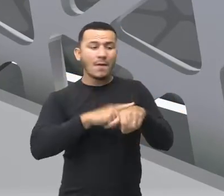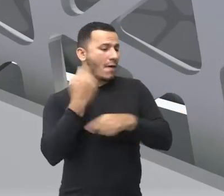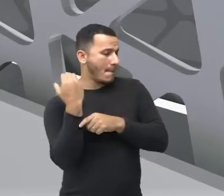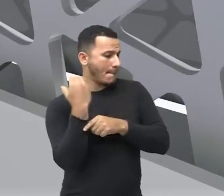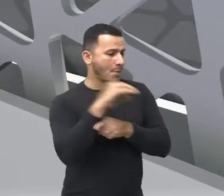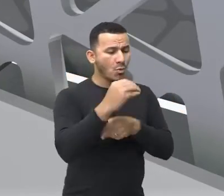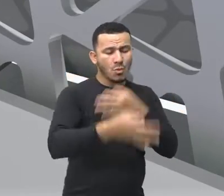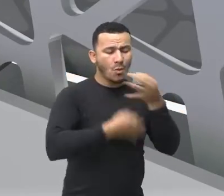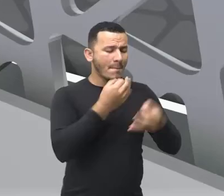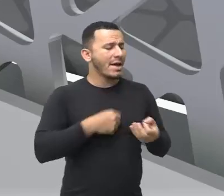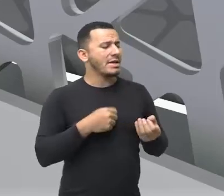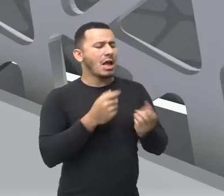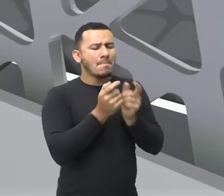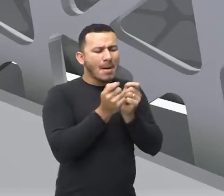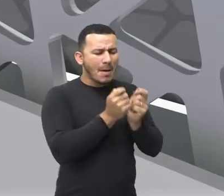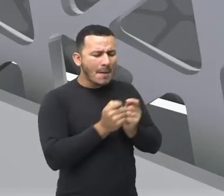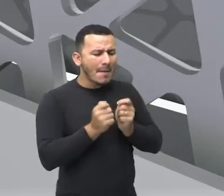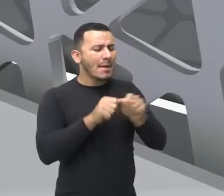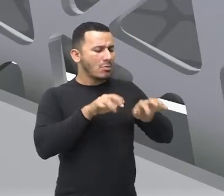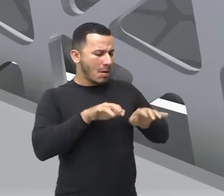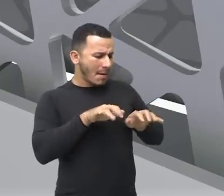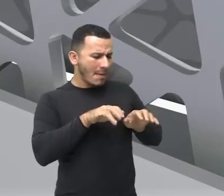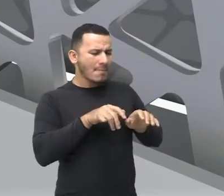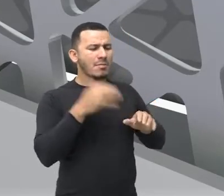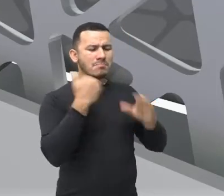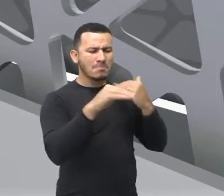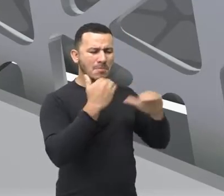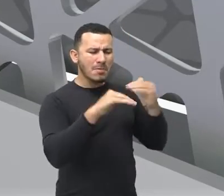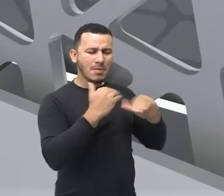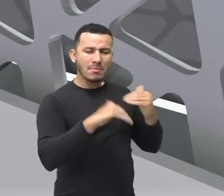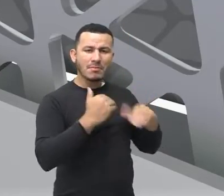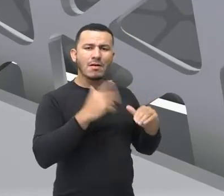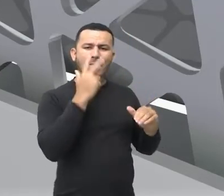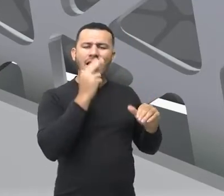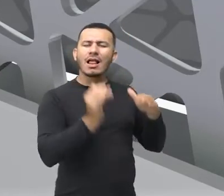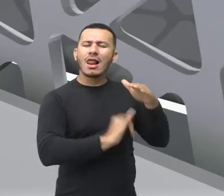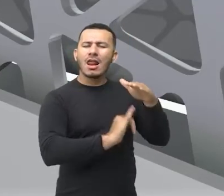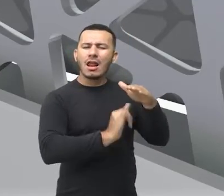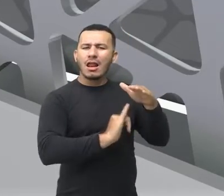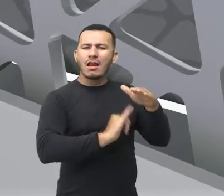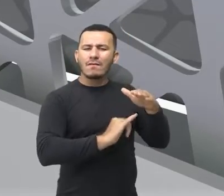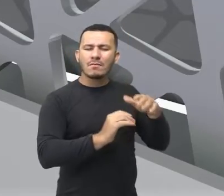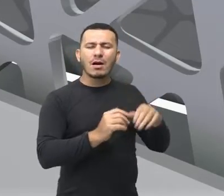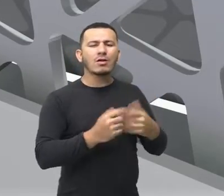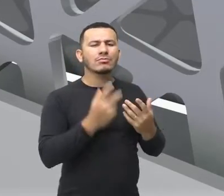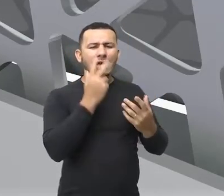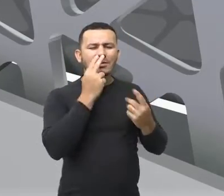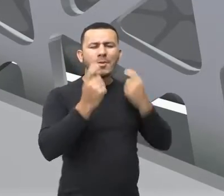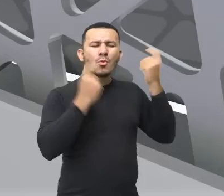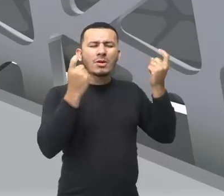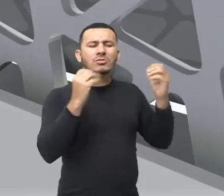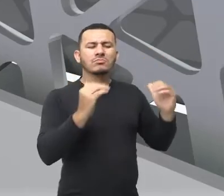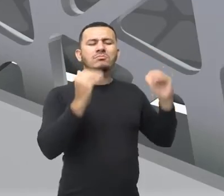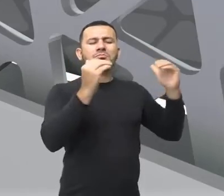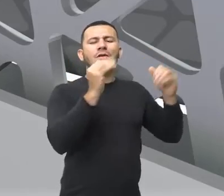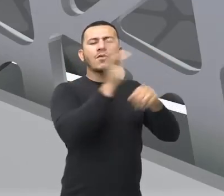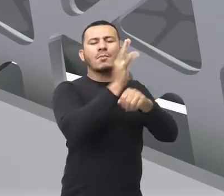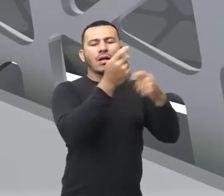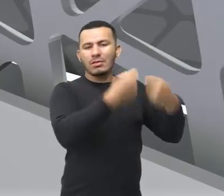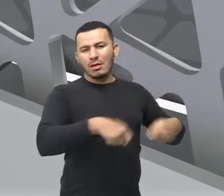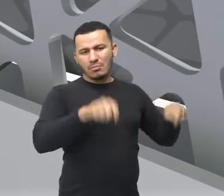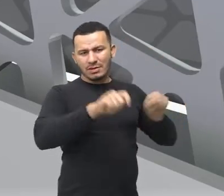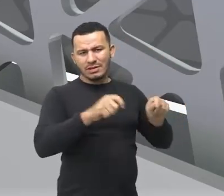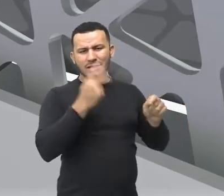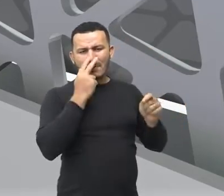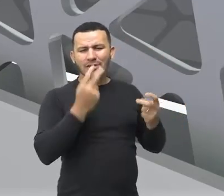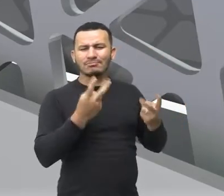comentar. E ali você digita, você se torna mais informal, você se diz que preocupa um pouco mais, não